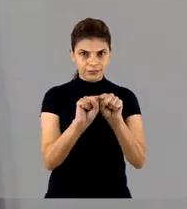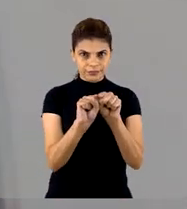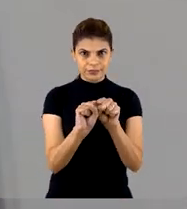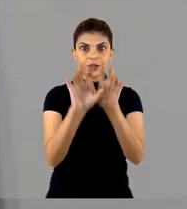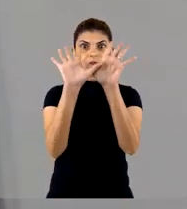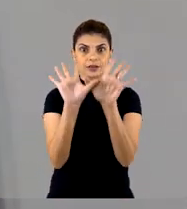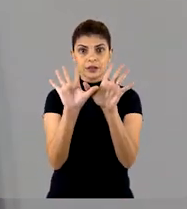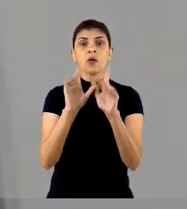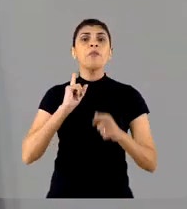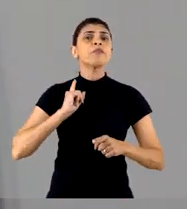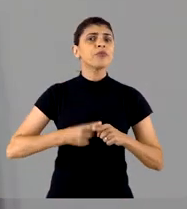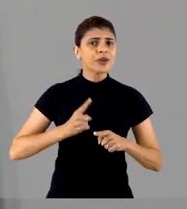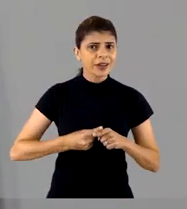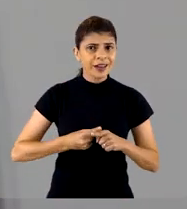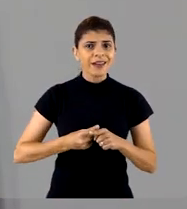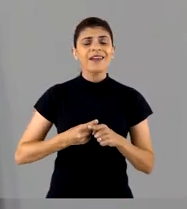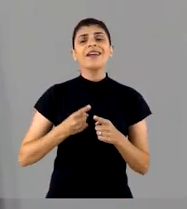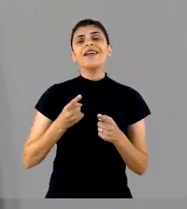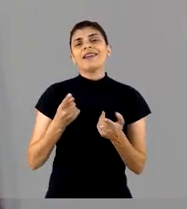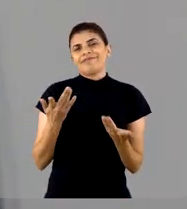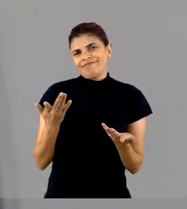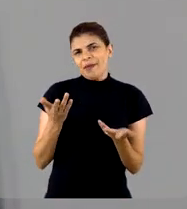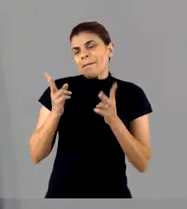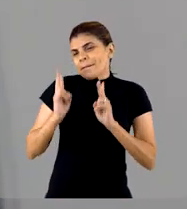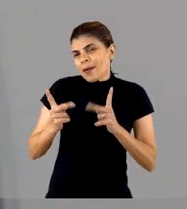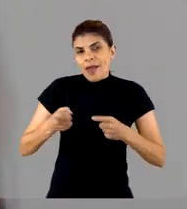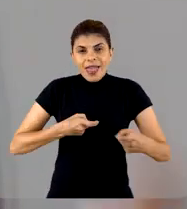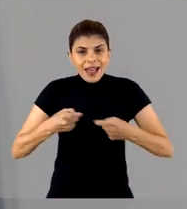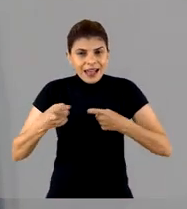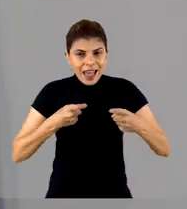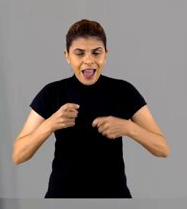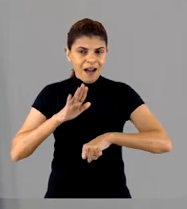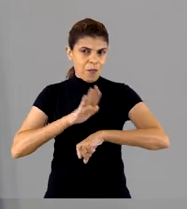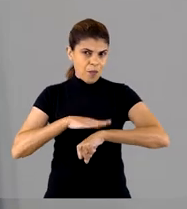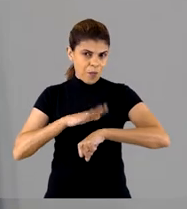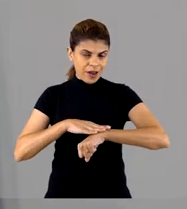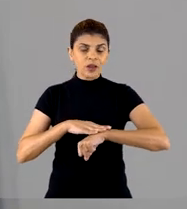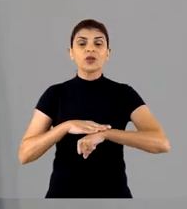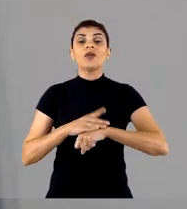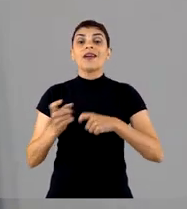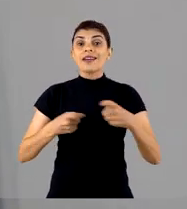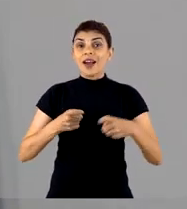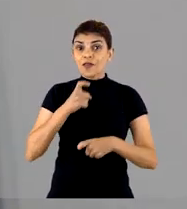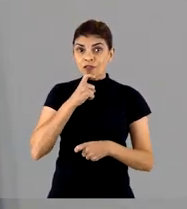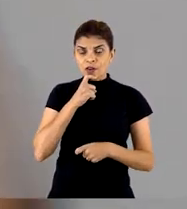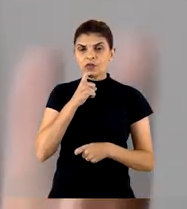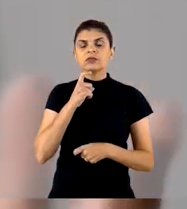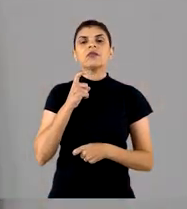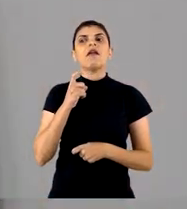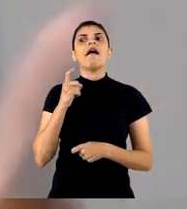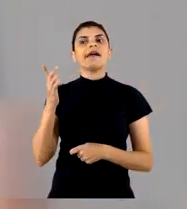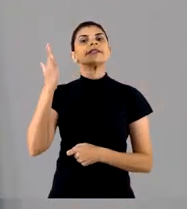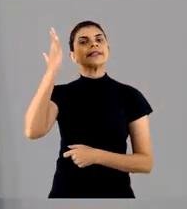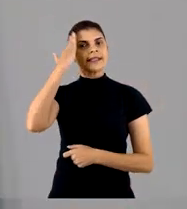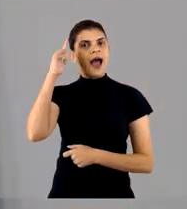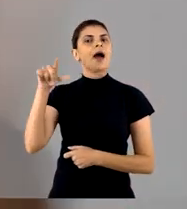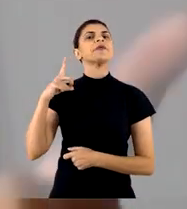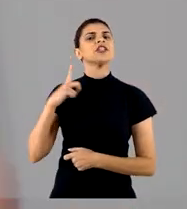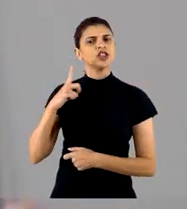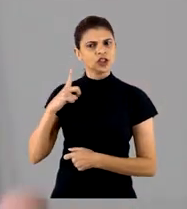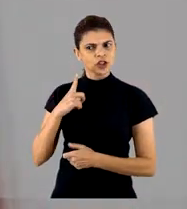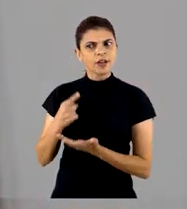internacionalista? É internacionalista justamente porque, mesmo em meio à Guerra Fria, a União Soviética fez parte em vários